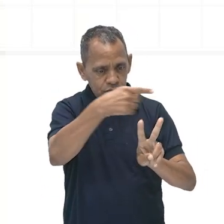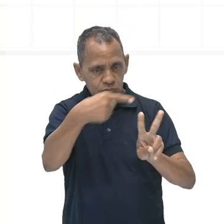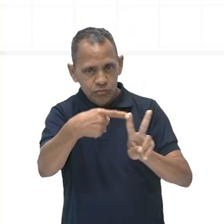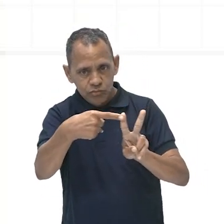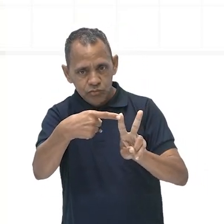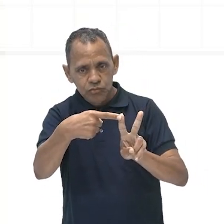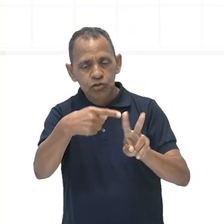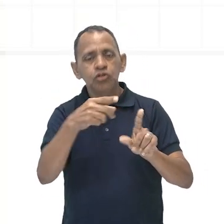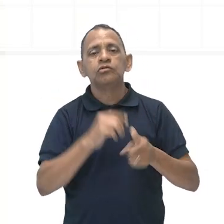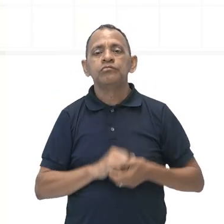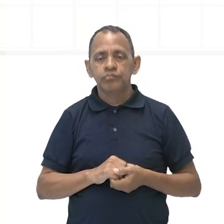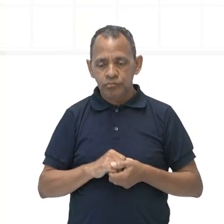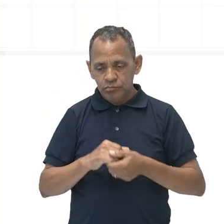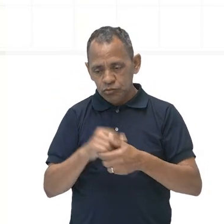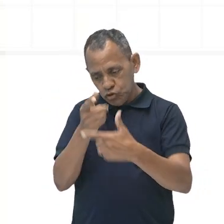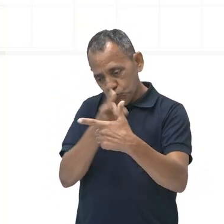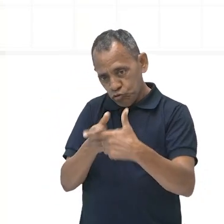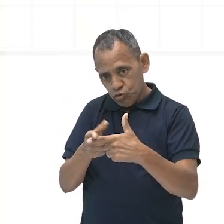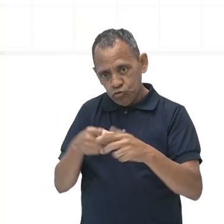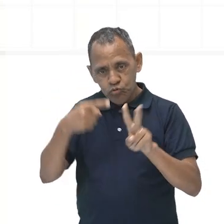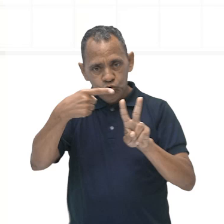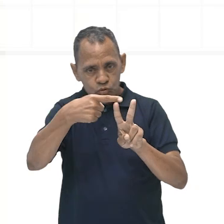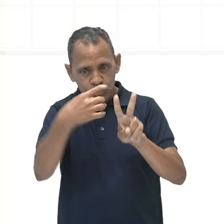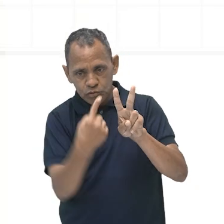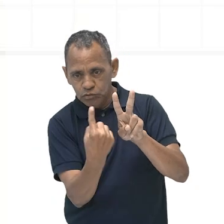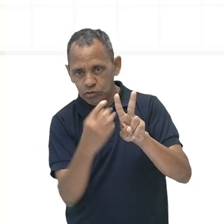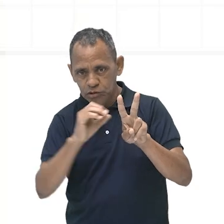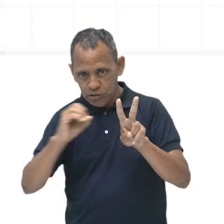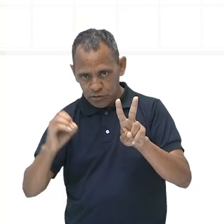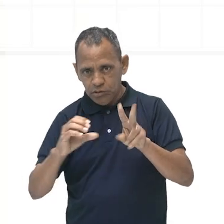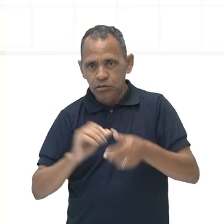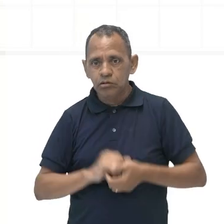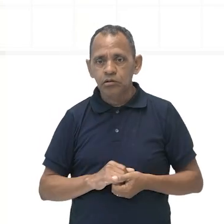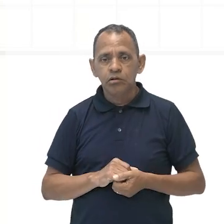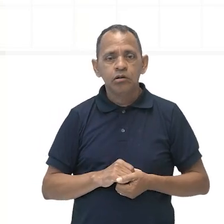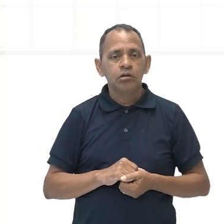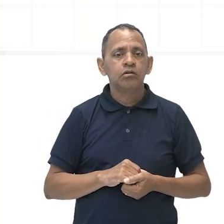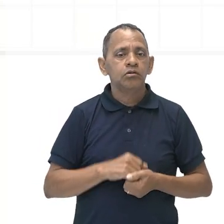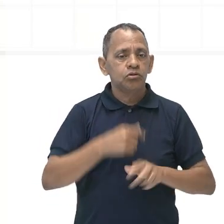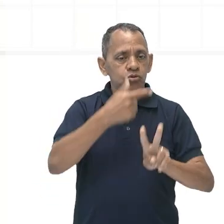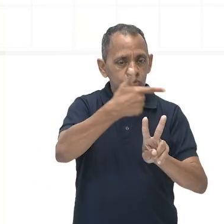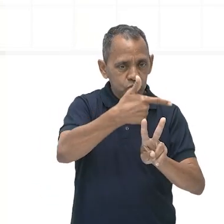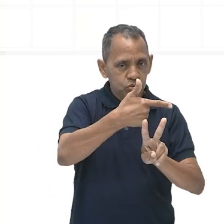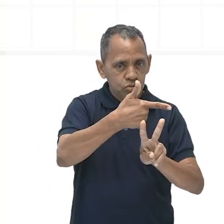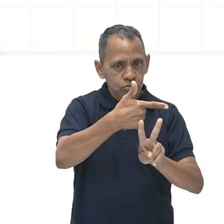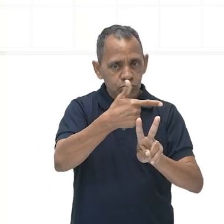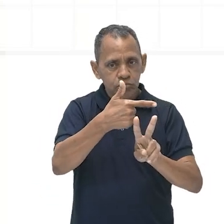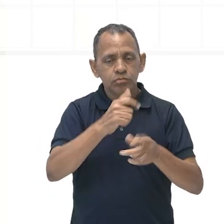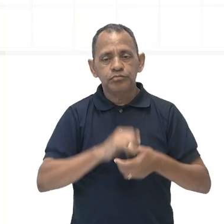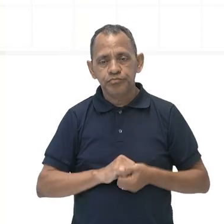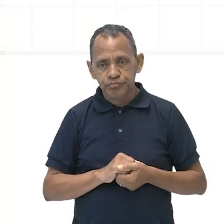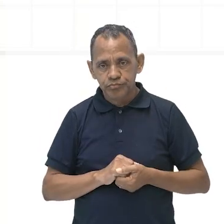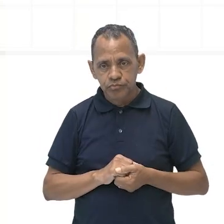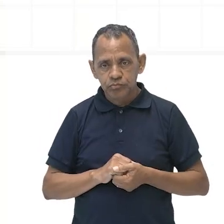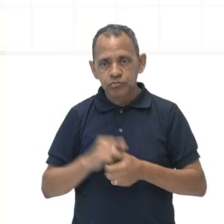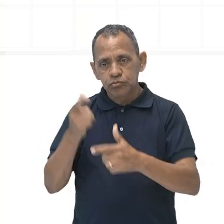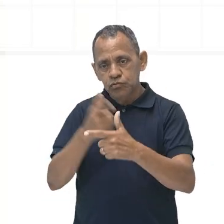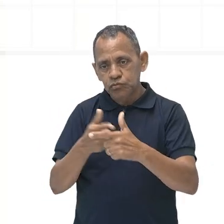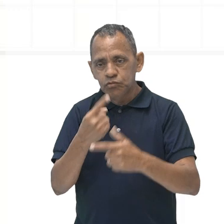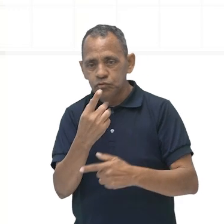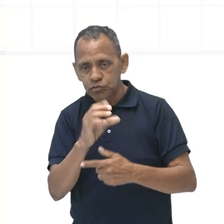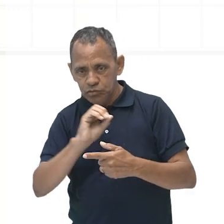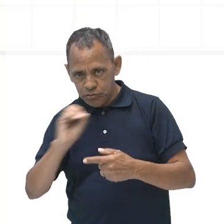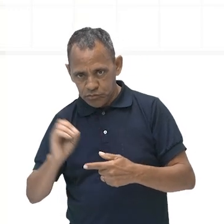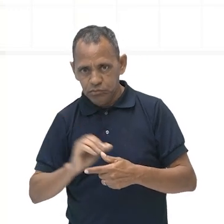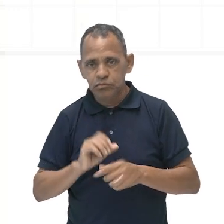100. Certo? Raiz quadrada de 4, 2. Raiz quadrada de 100, 10. E 2 dividido por 10